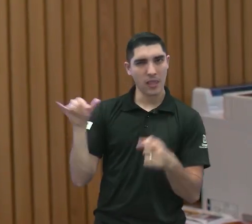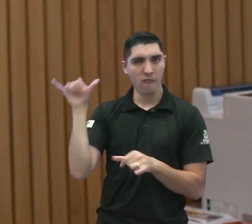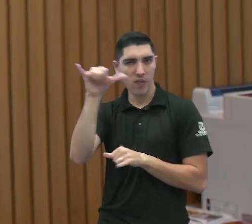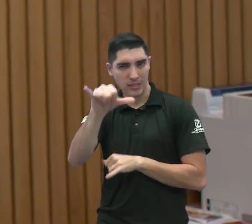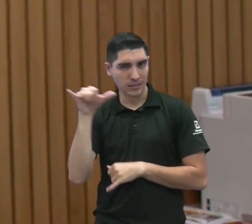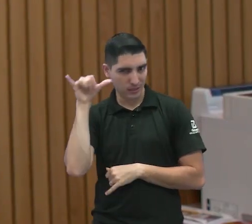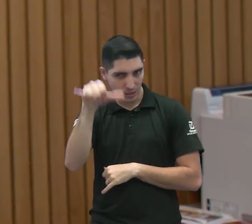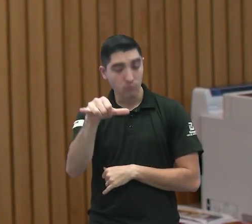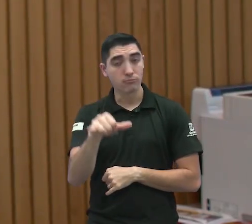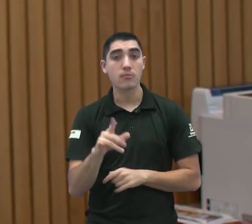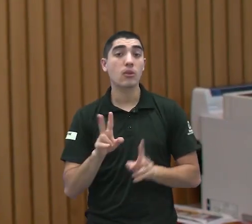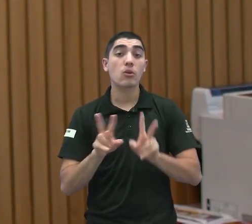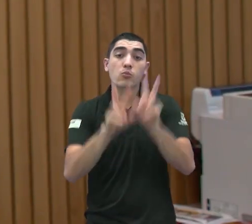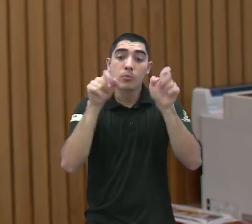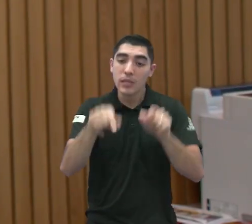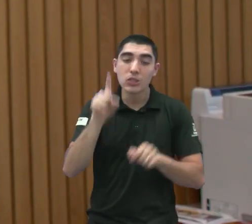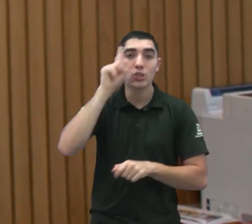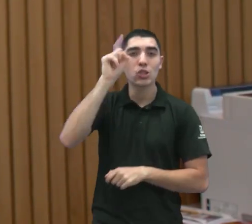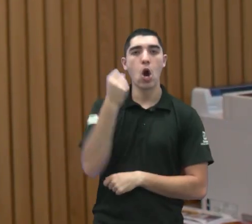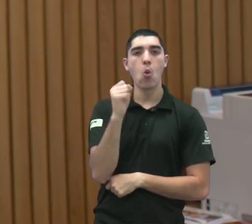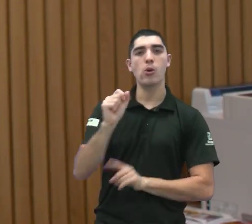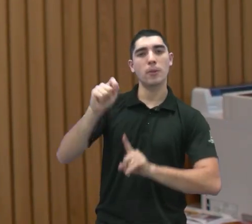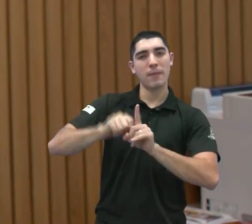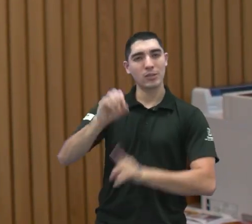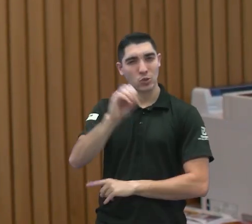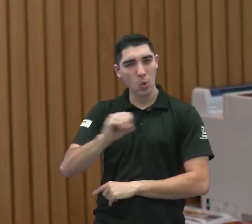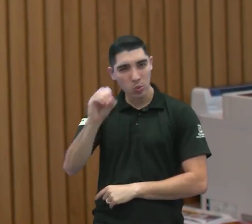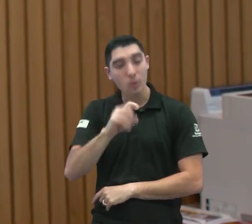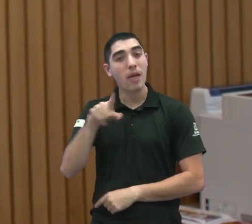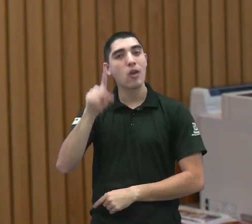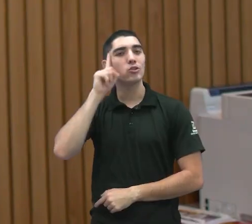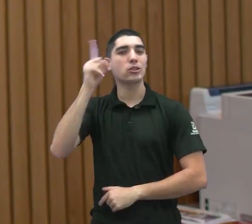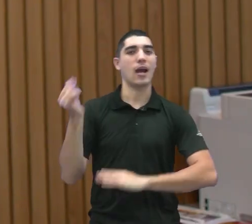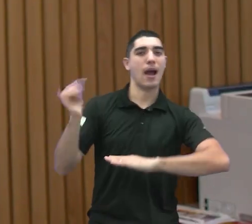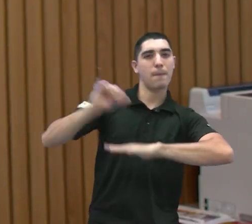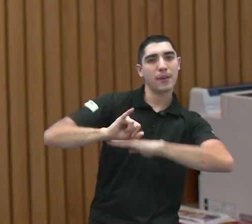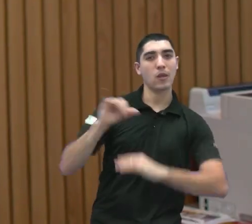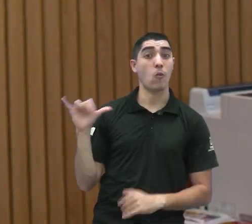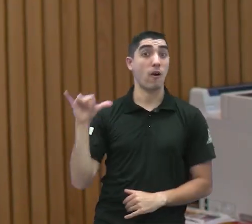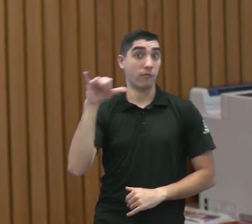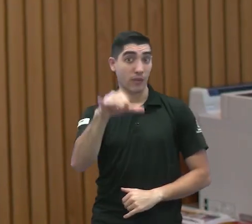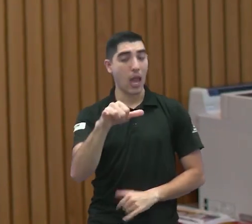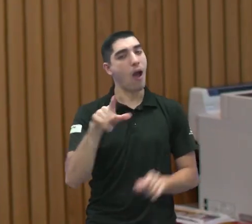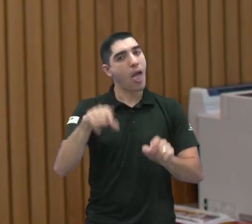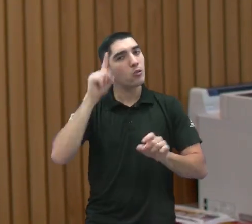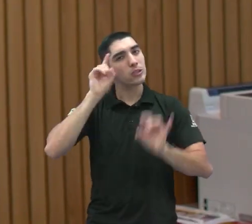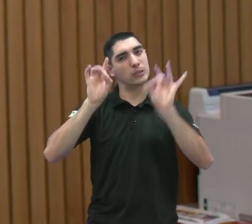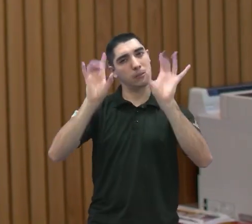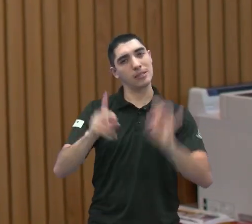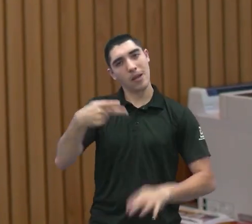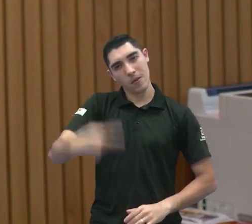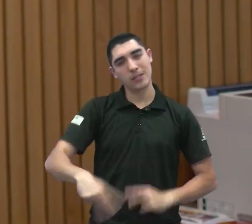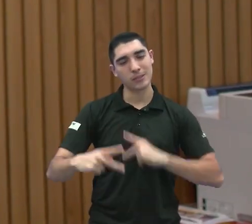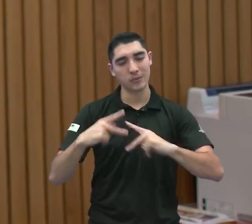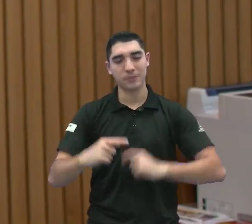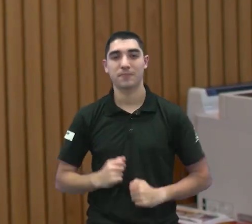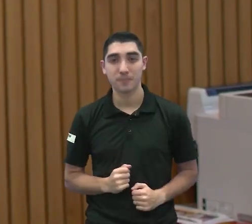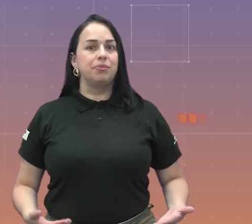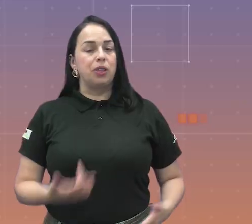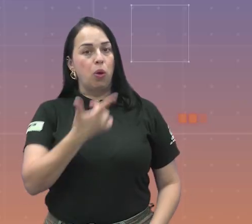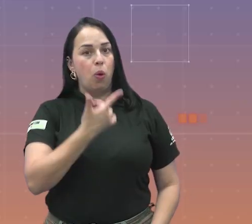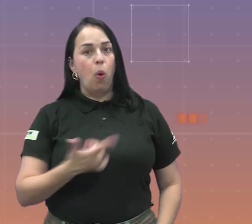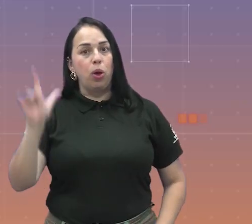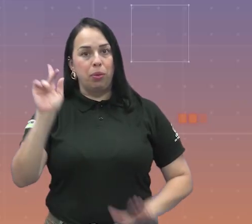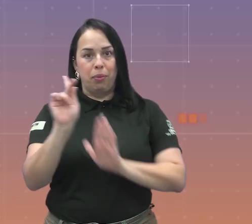São José dos Campos, para que a gente possa estar comemorando esse dia 8, o Dia da Capital do Avião, que é tão especial para nós em São José dos